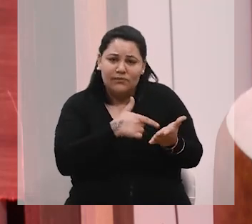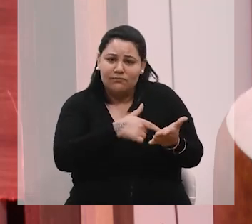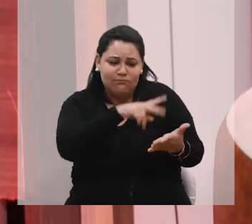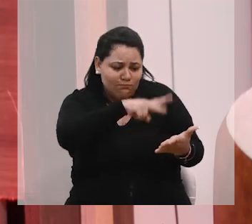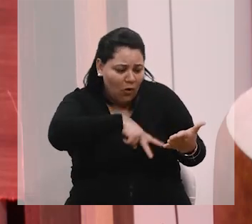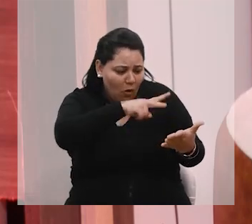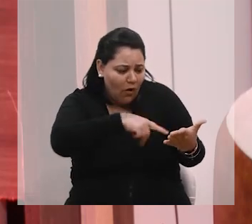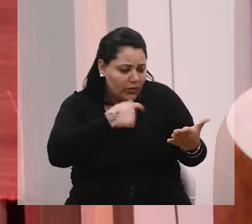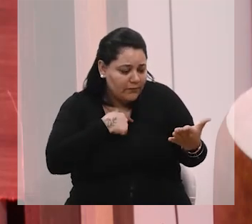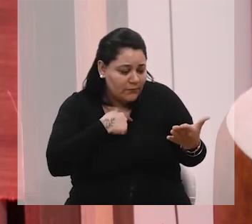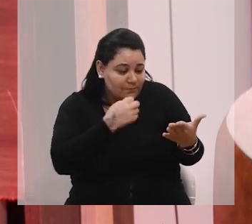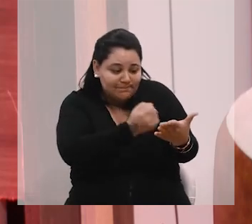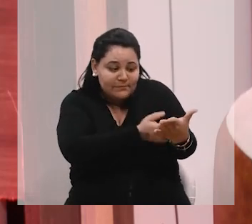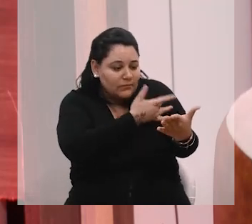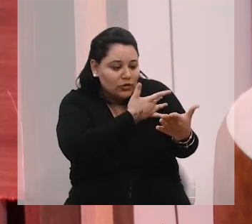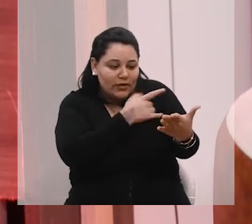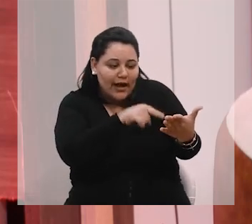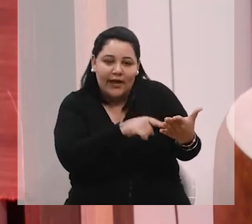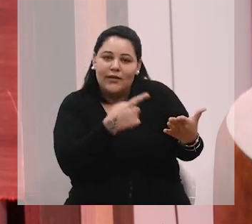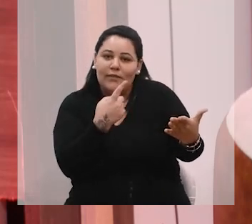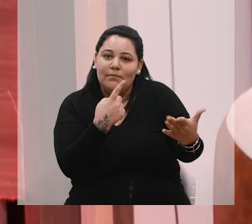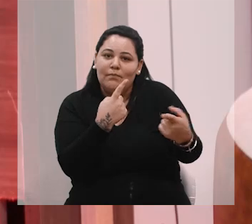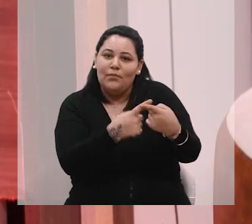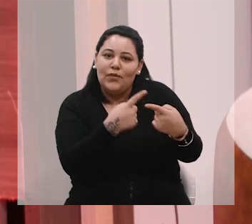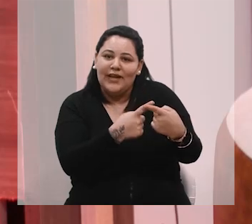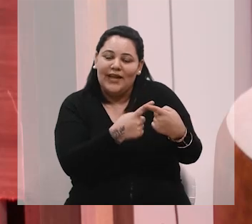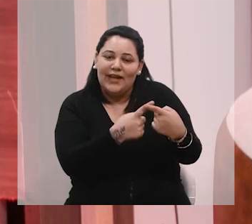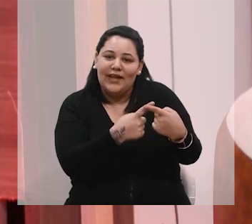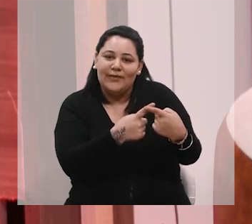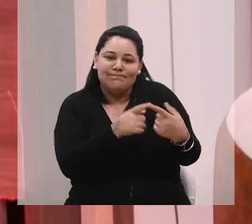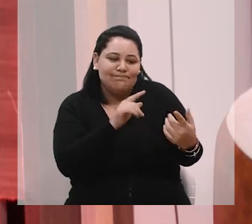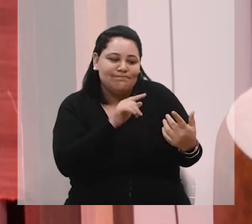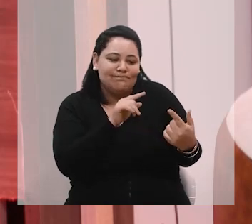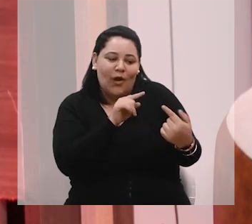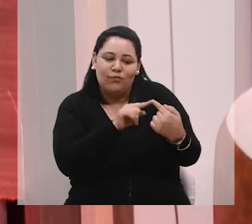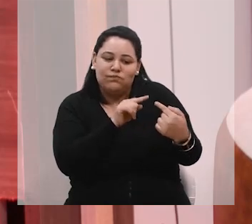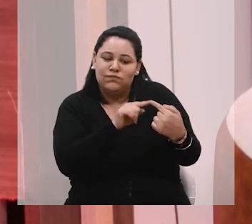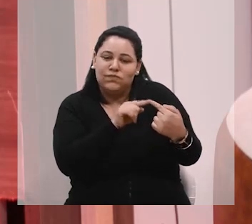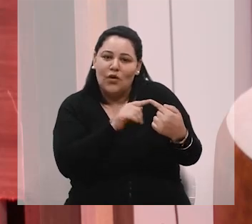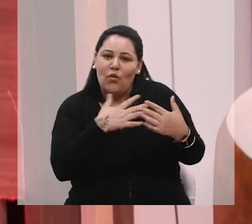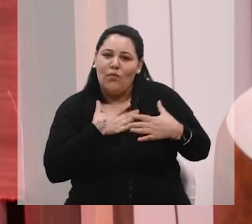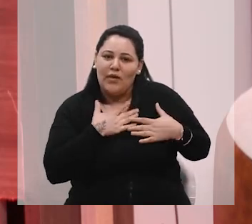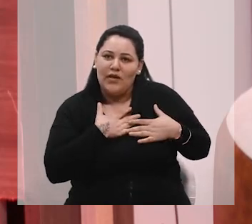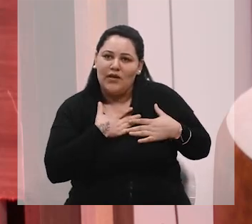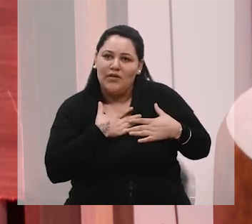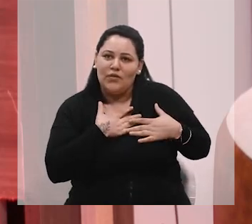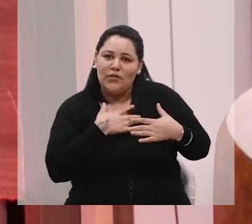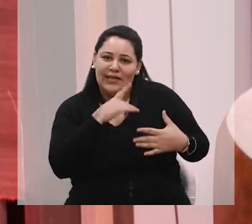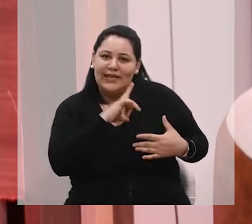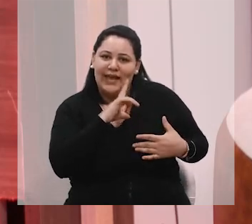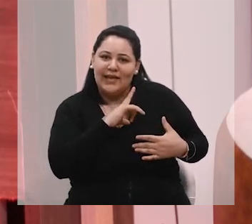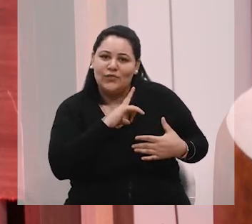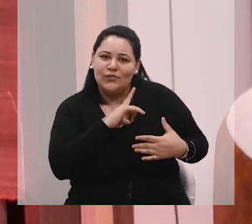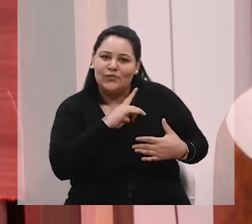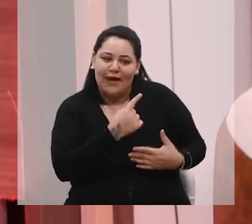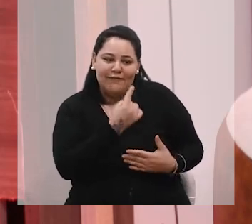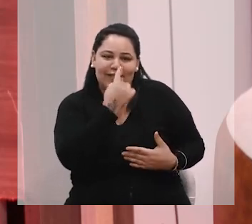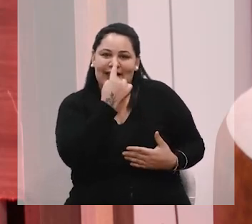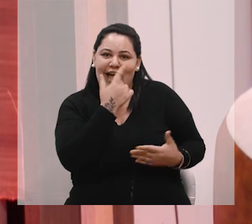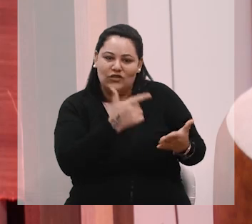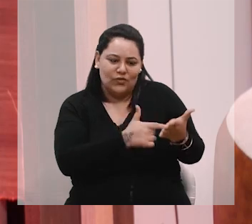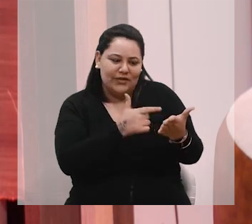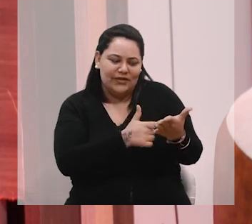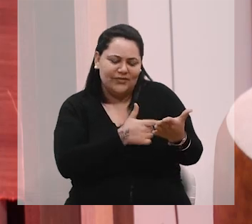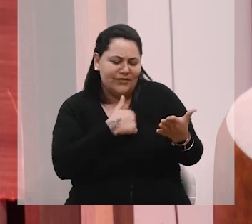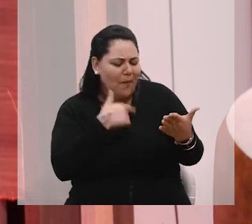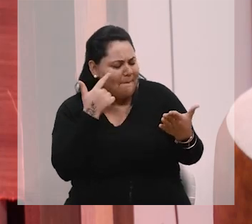assim, porque refletem muito do que tem em mim ou de como eu penso as coisas, né, rola uma identificação, assim. E